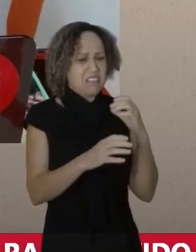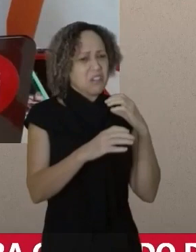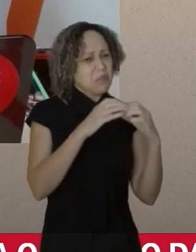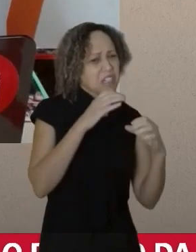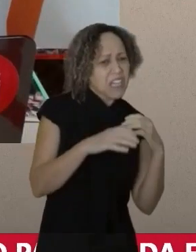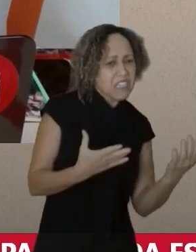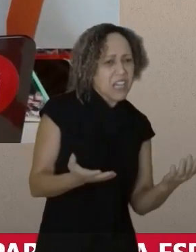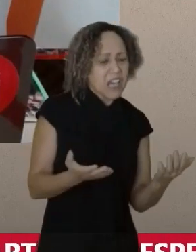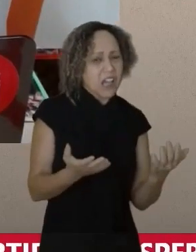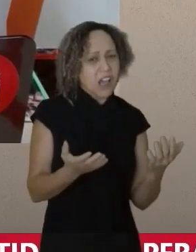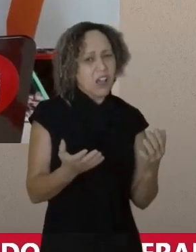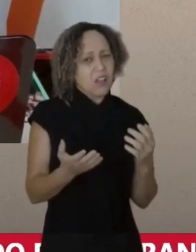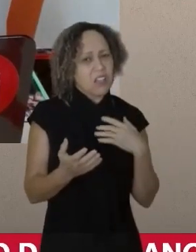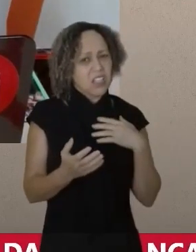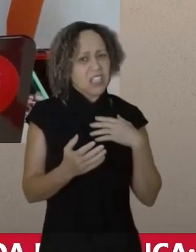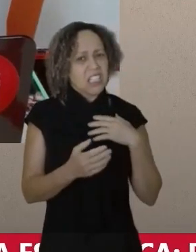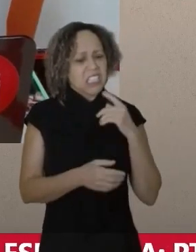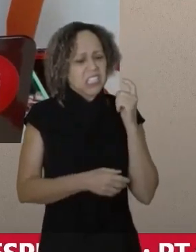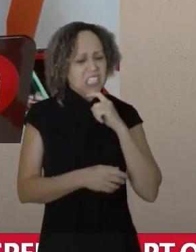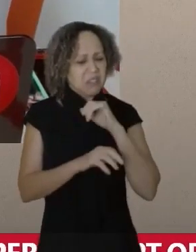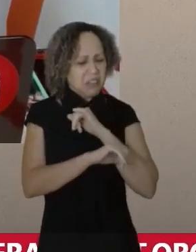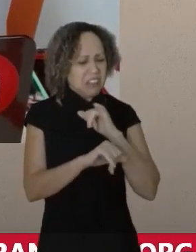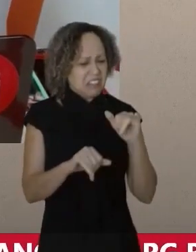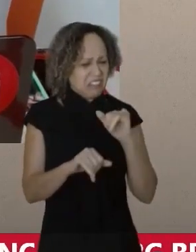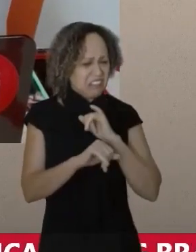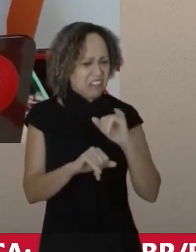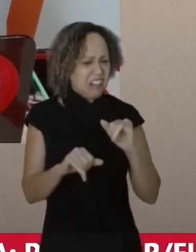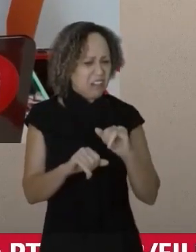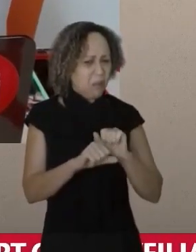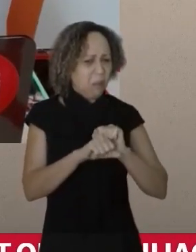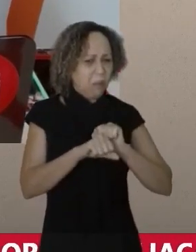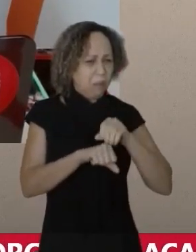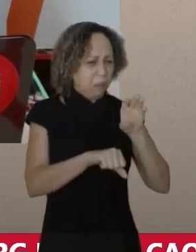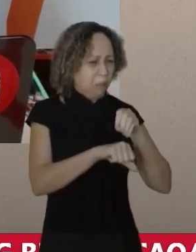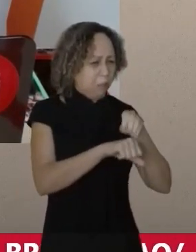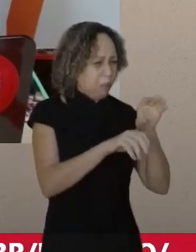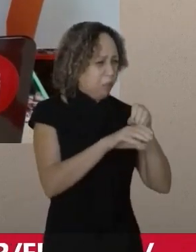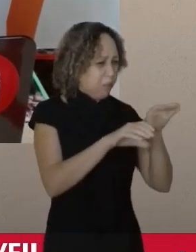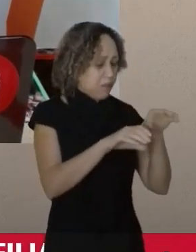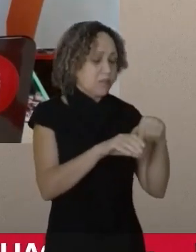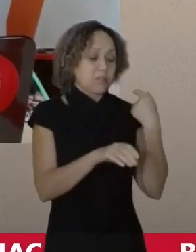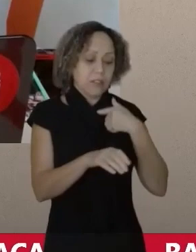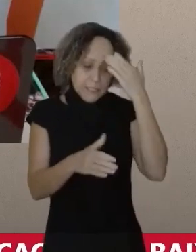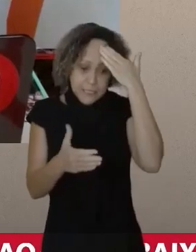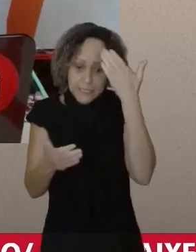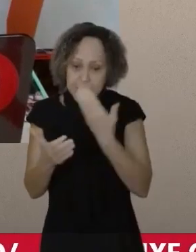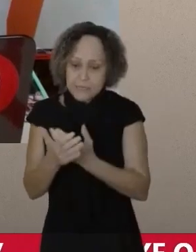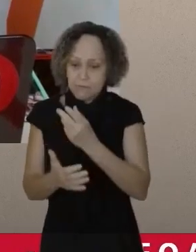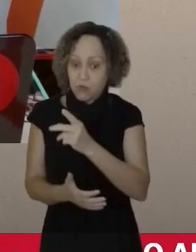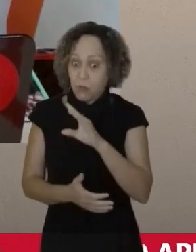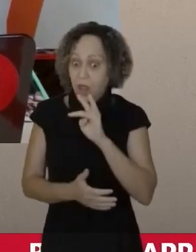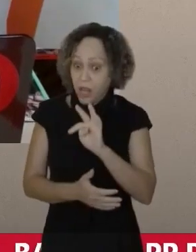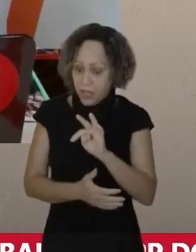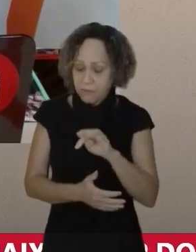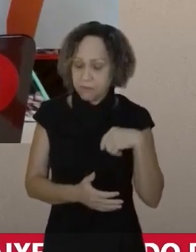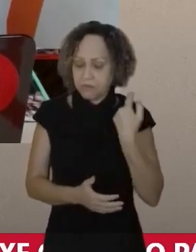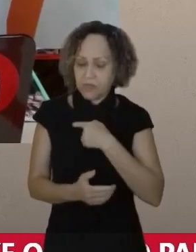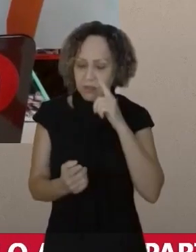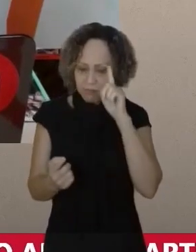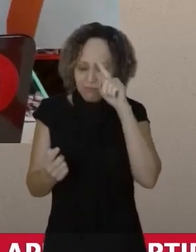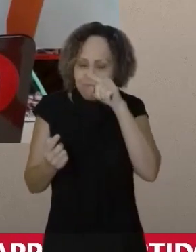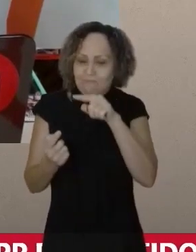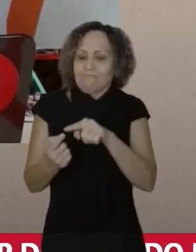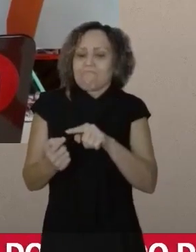comunicação, vendo tanta fake news ser espalhada, ainda acreditamos no Partido dos Trabalhadores. E essa é uma das nossas grandes metas,